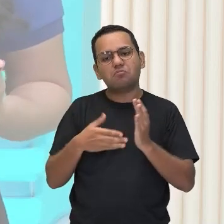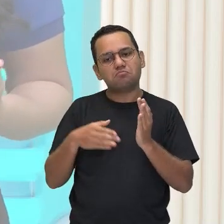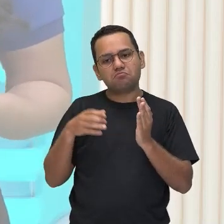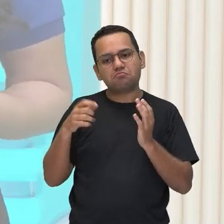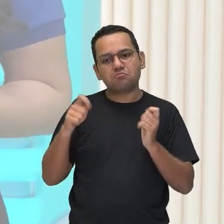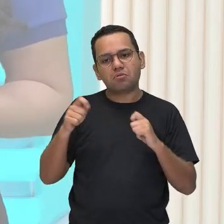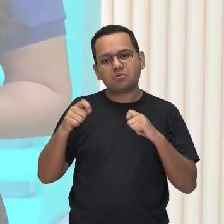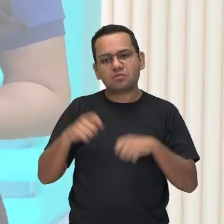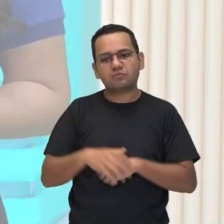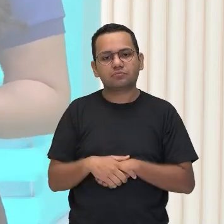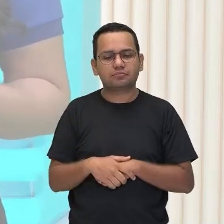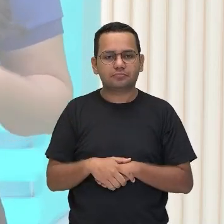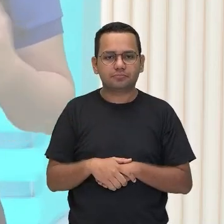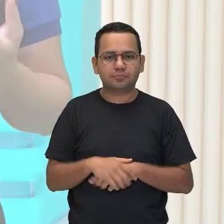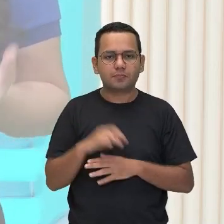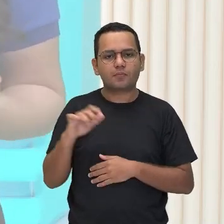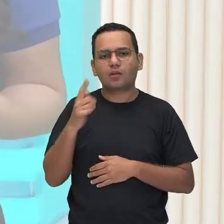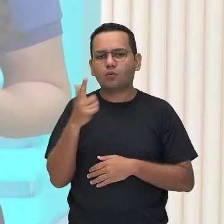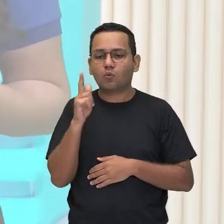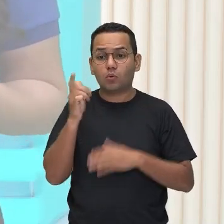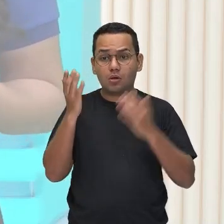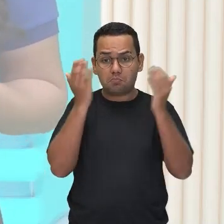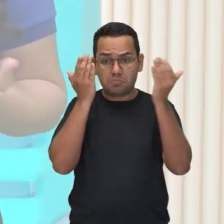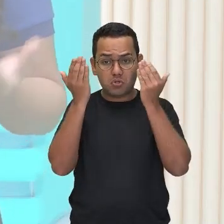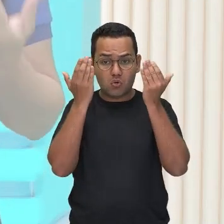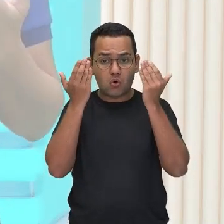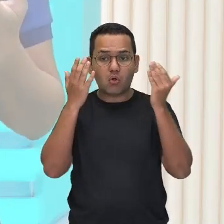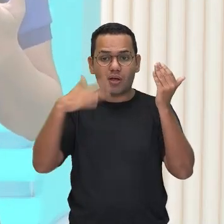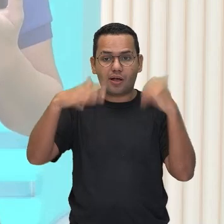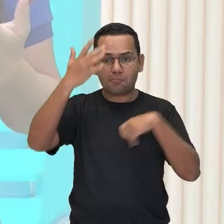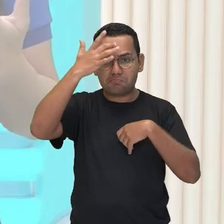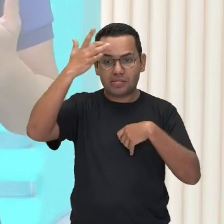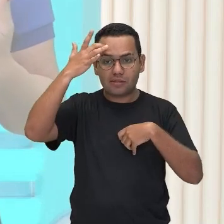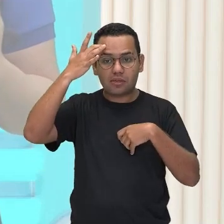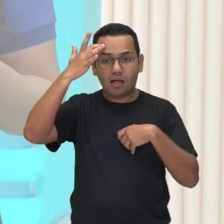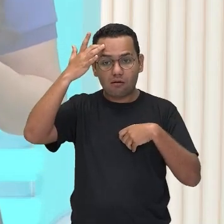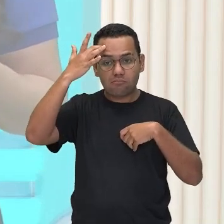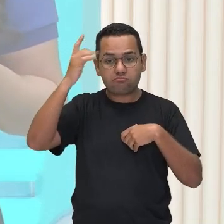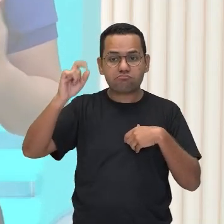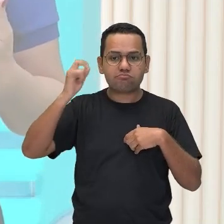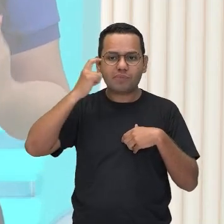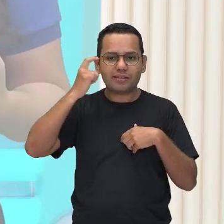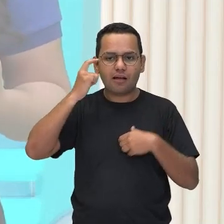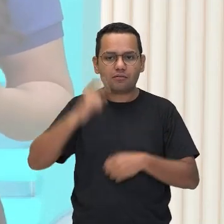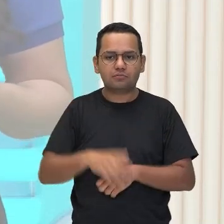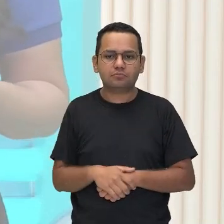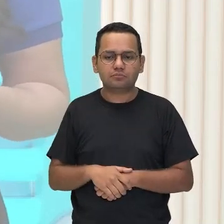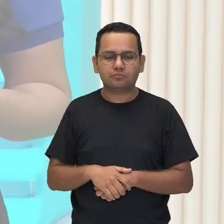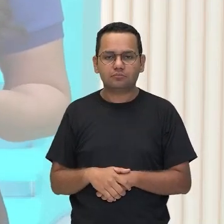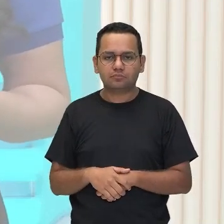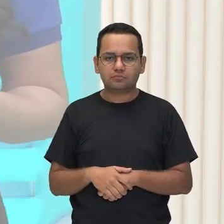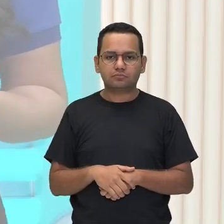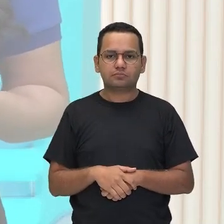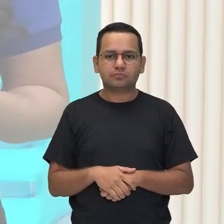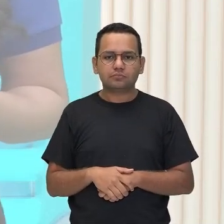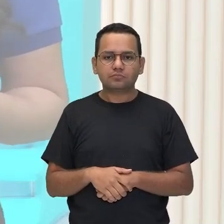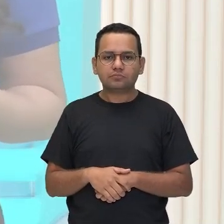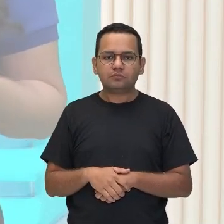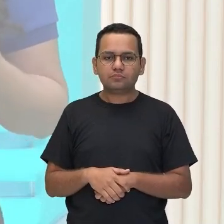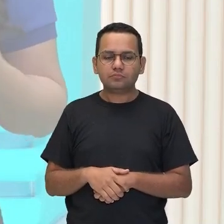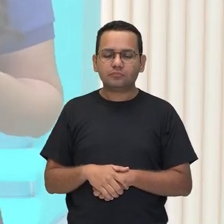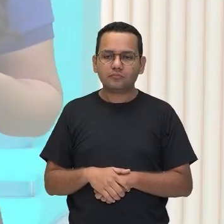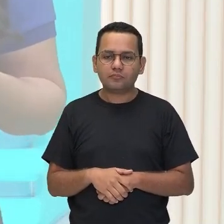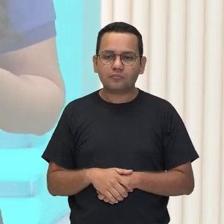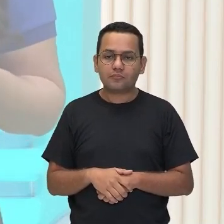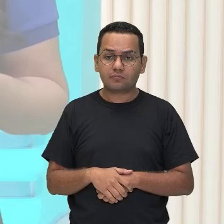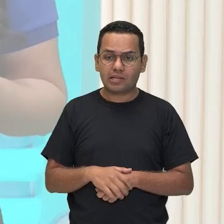determinadas práticas condição psicológica também é a mesma coisa relacionado à questão física se você tem um fator psicológico